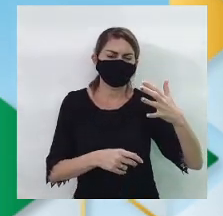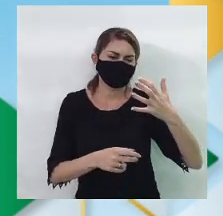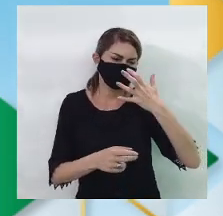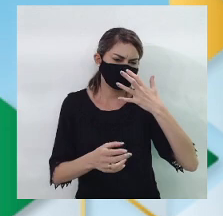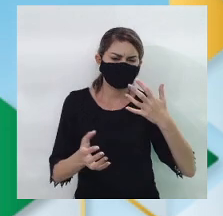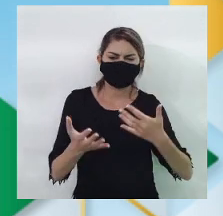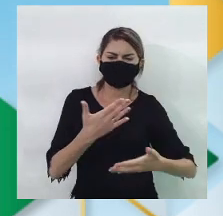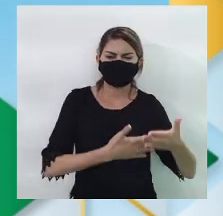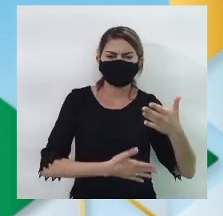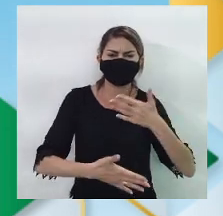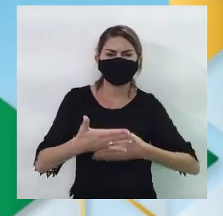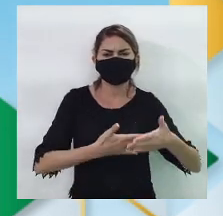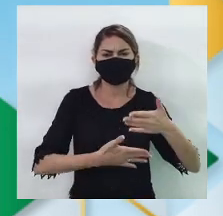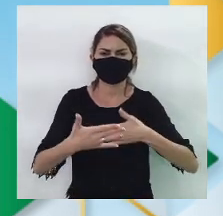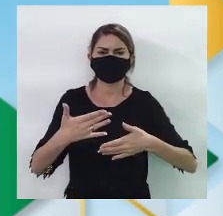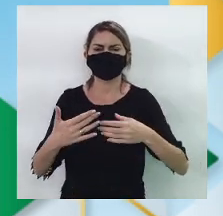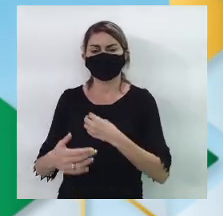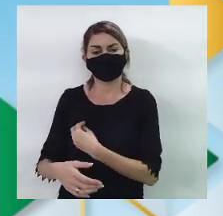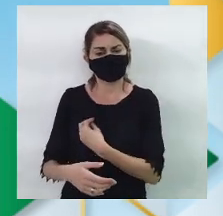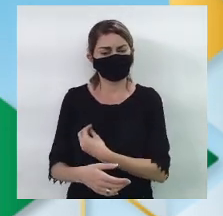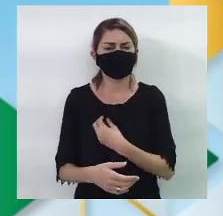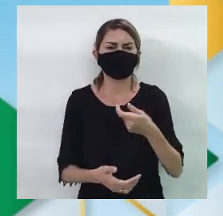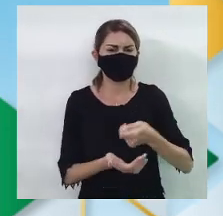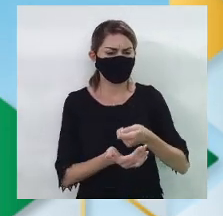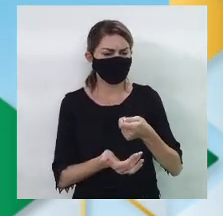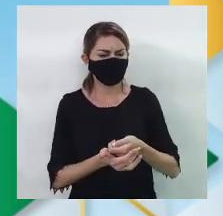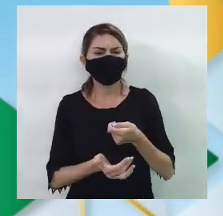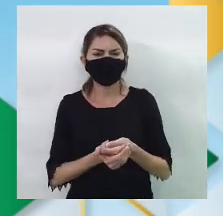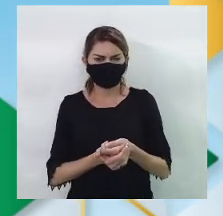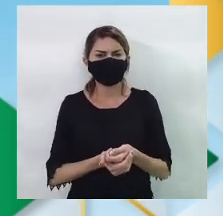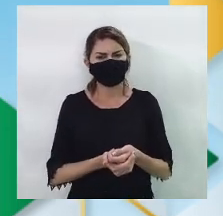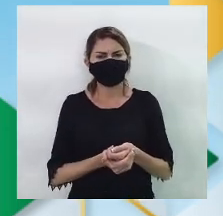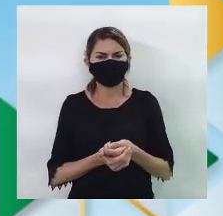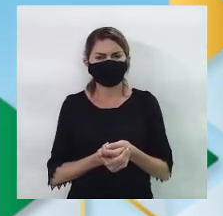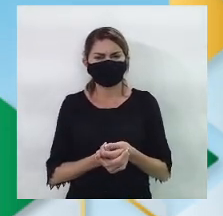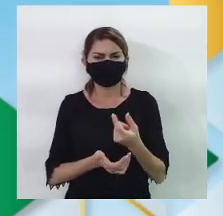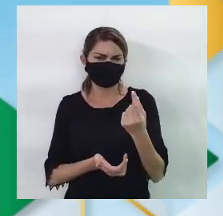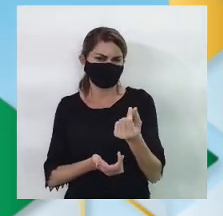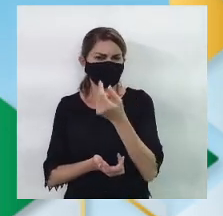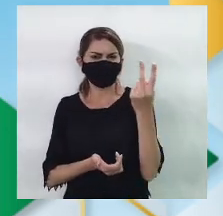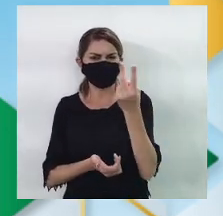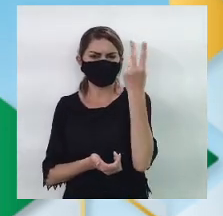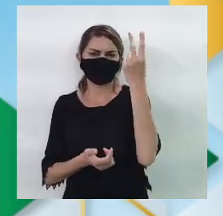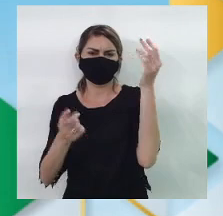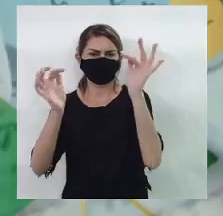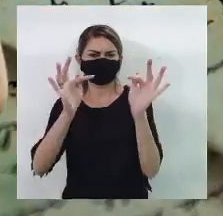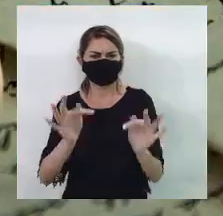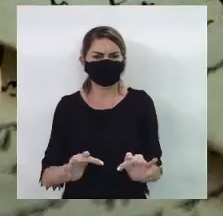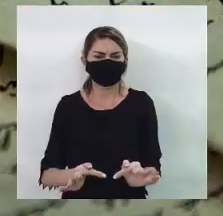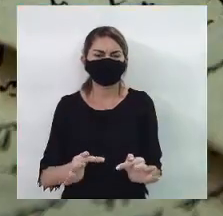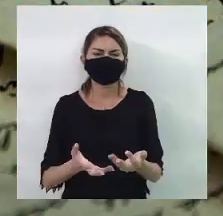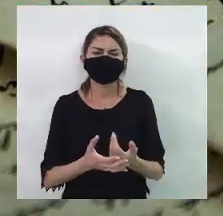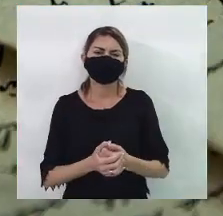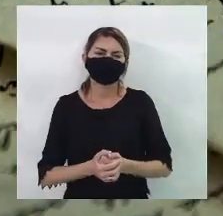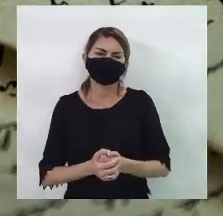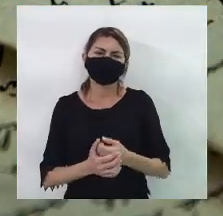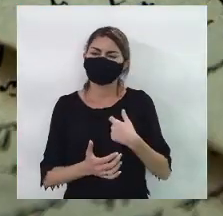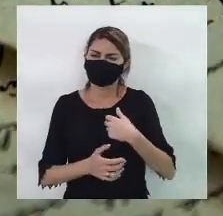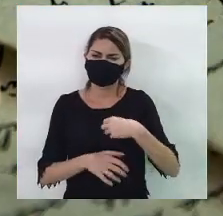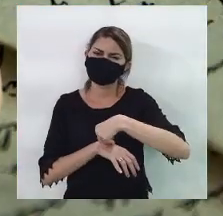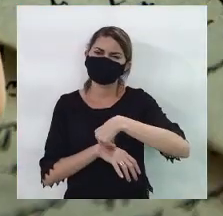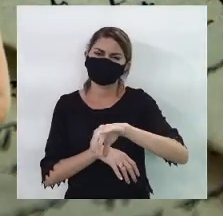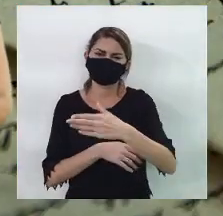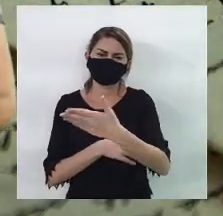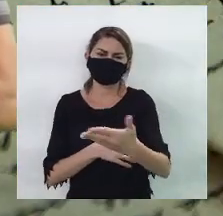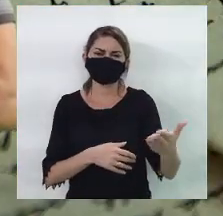nas relações e que a vida cobra um preço pela felicidade. O interessante que eu gostaria de passar